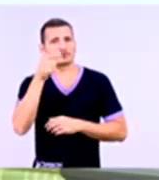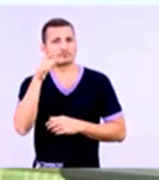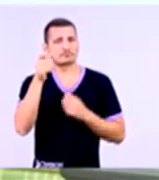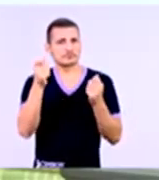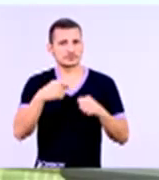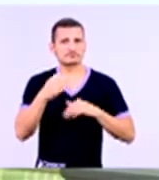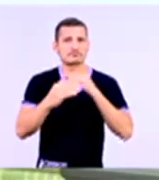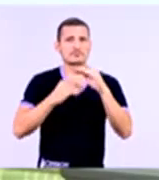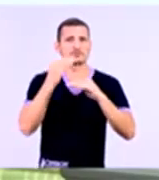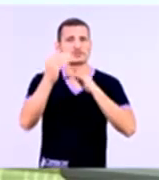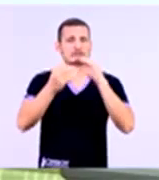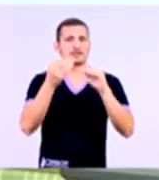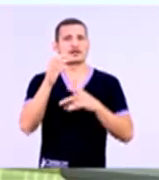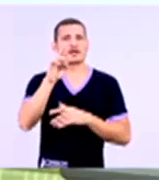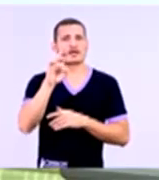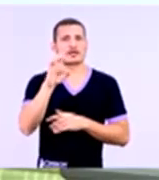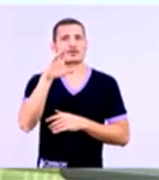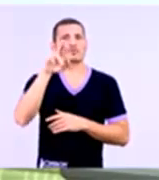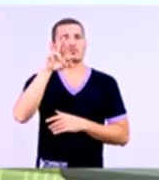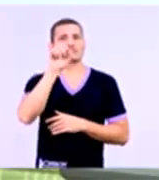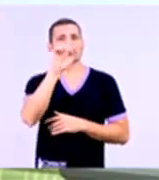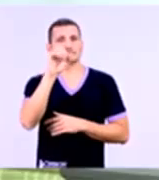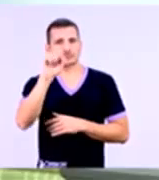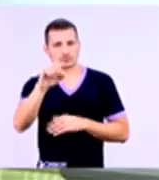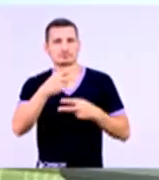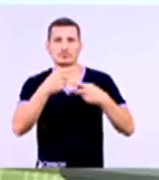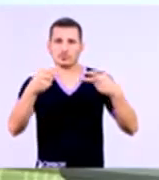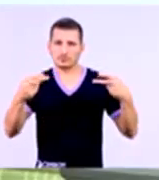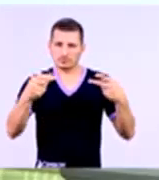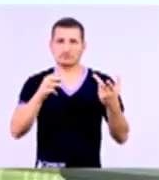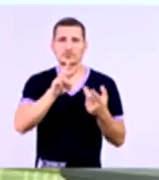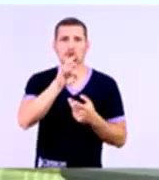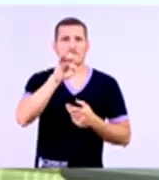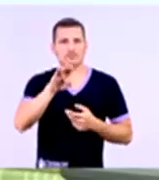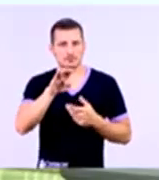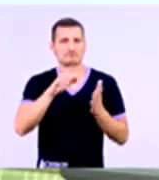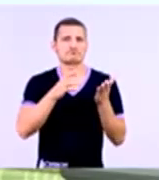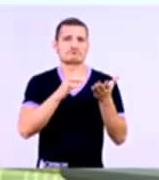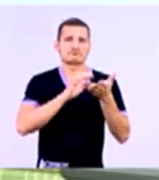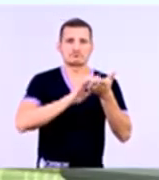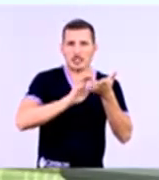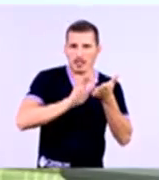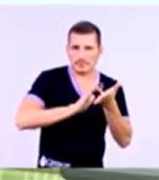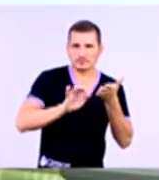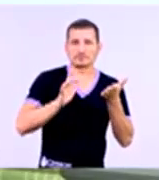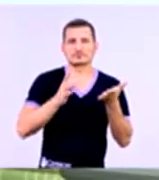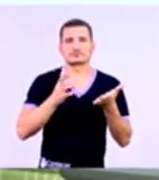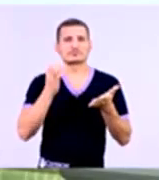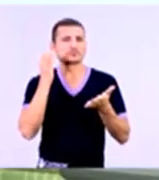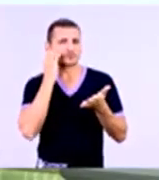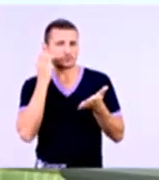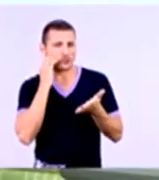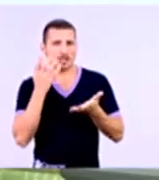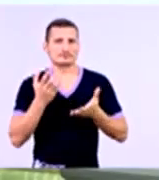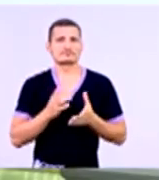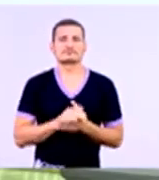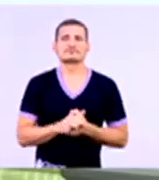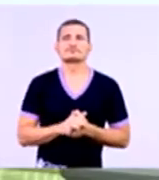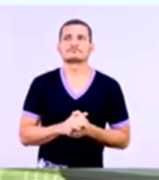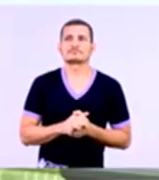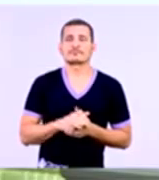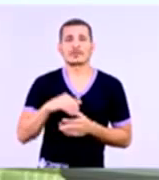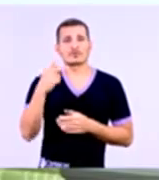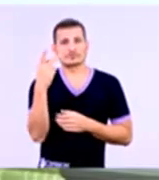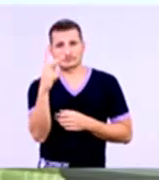desenvolver recursos que estejam tanto em um web browser, quanto num tablet, quanto num celular. Então, o